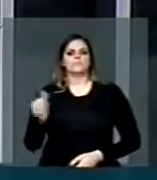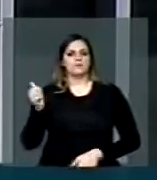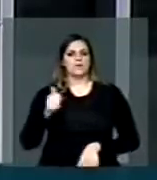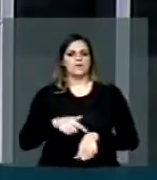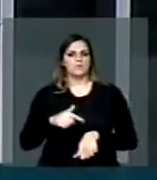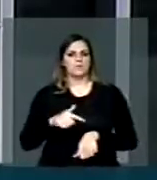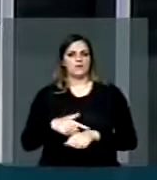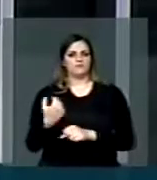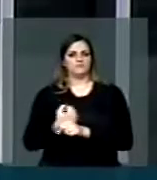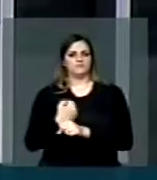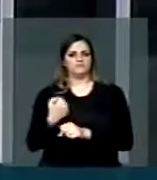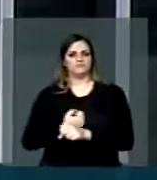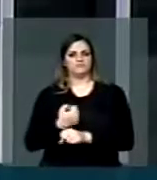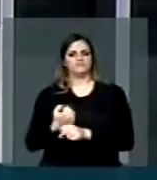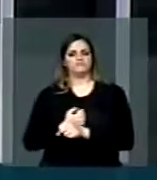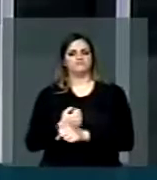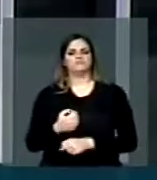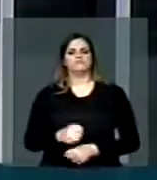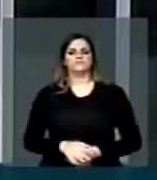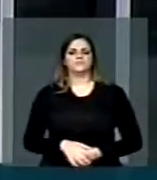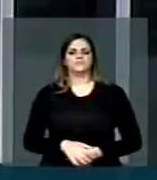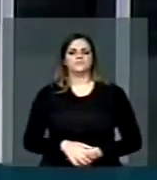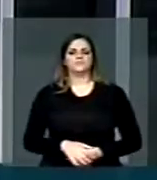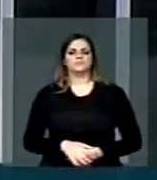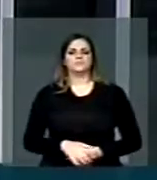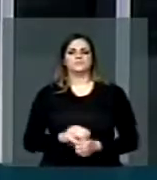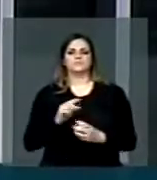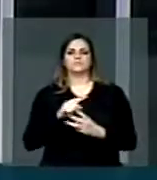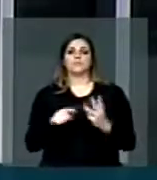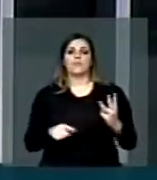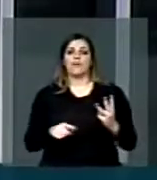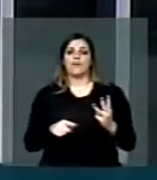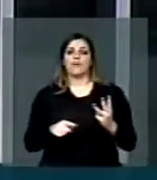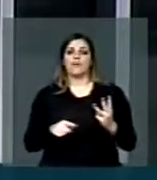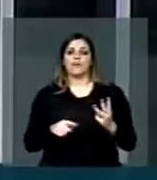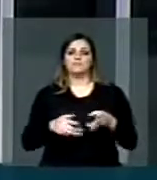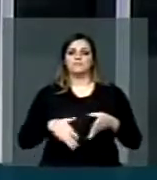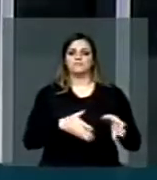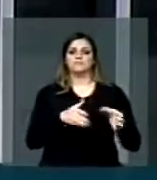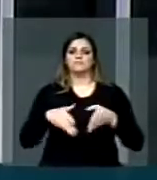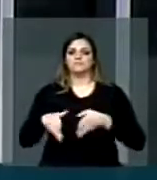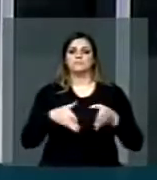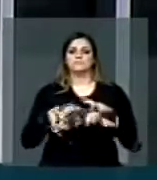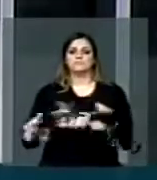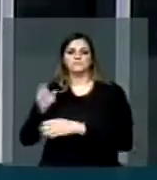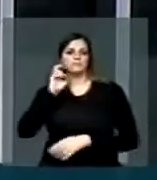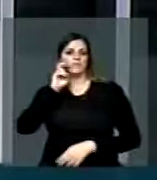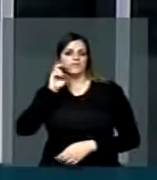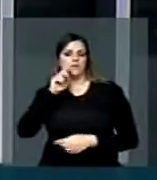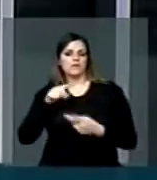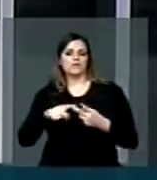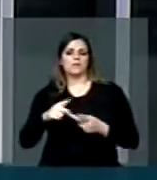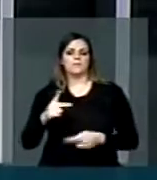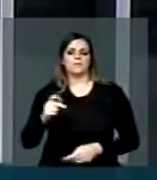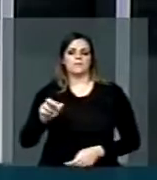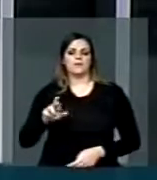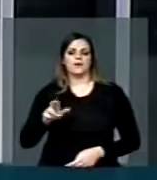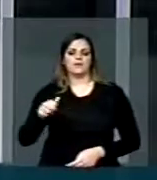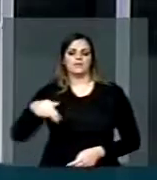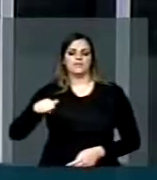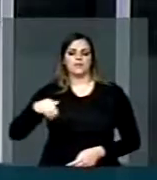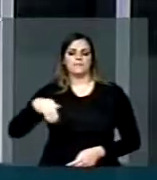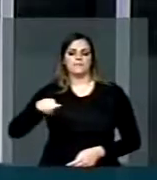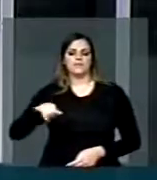etapa vai contemplar 3 linhas interligando os municípios de Natal, Parnamirim, Extremóis